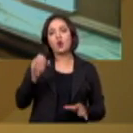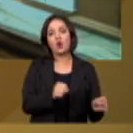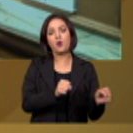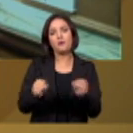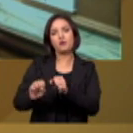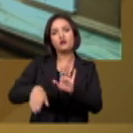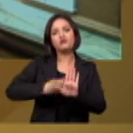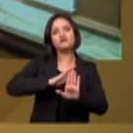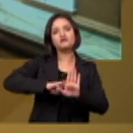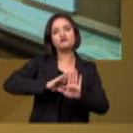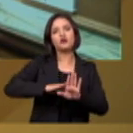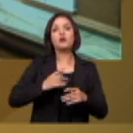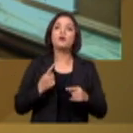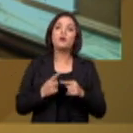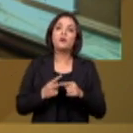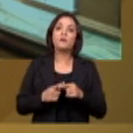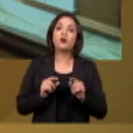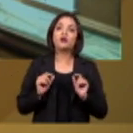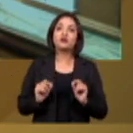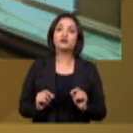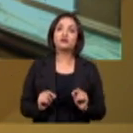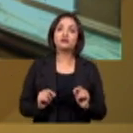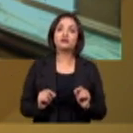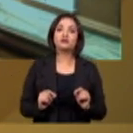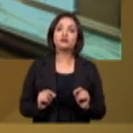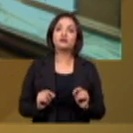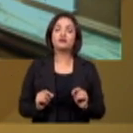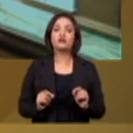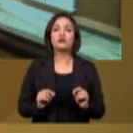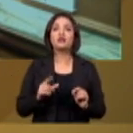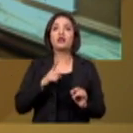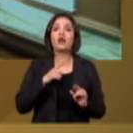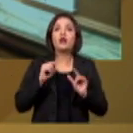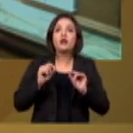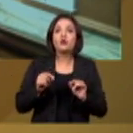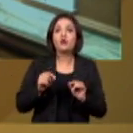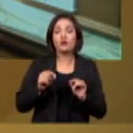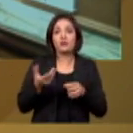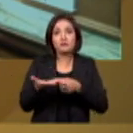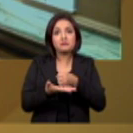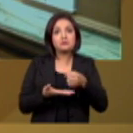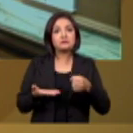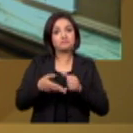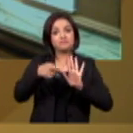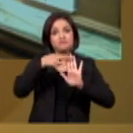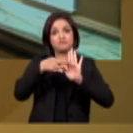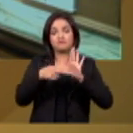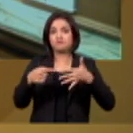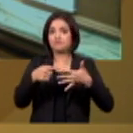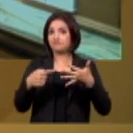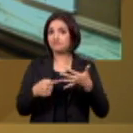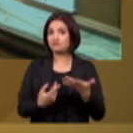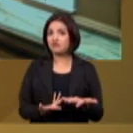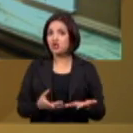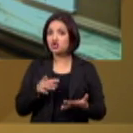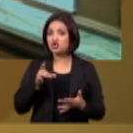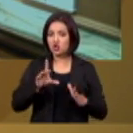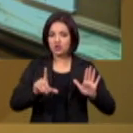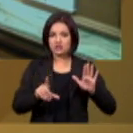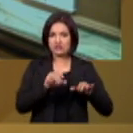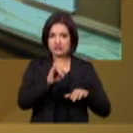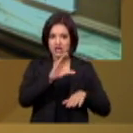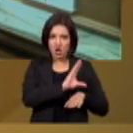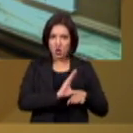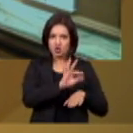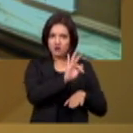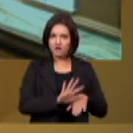no que o cabimento pressupõe vácuo normativo e se além do